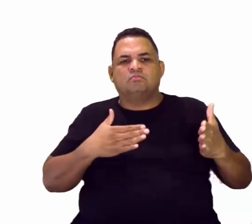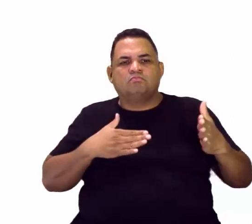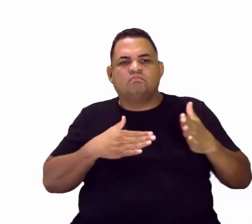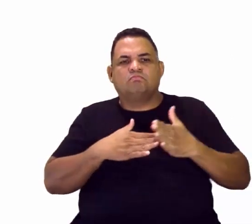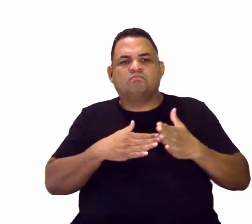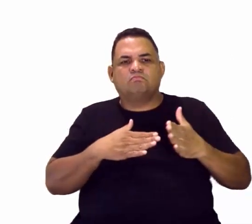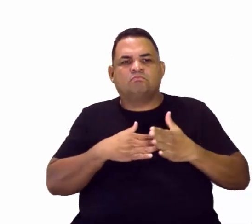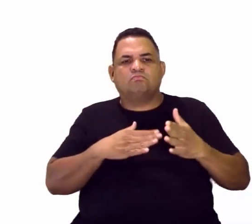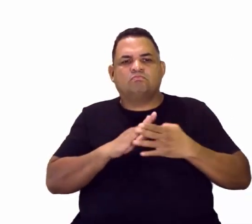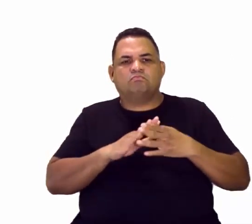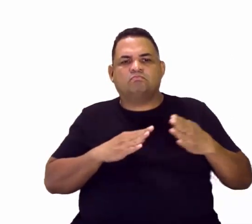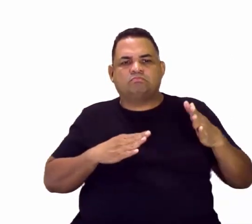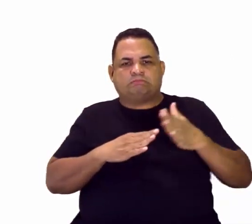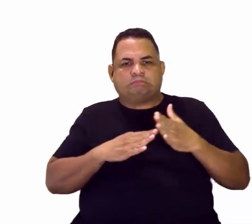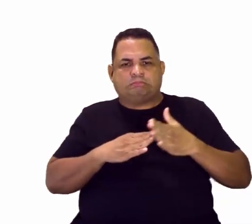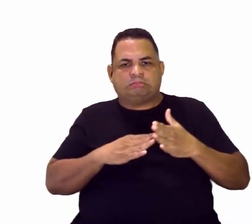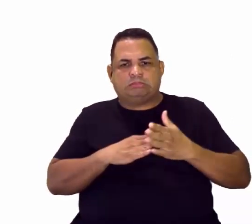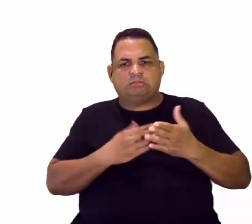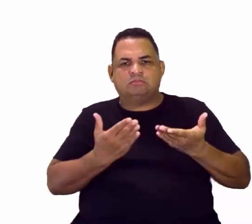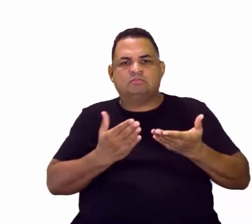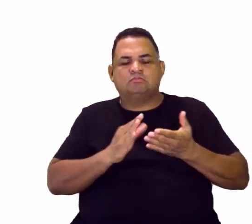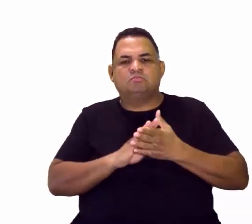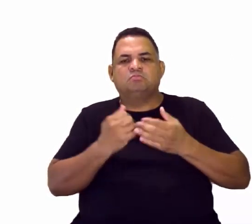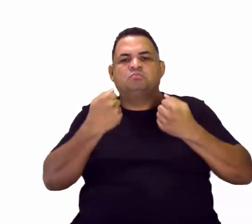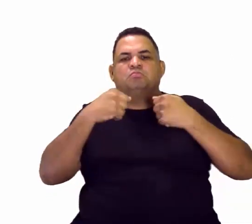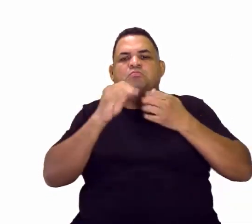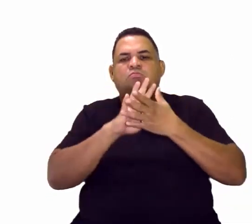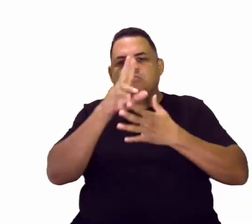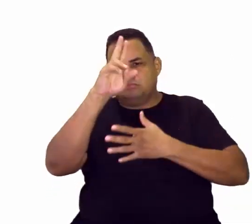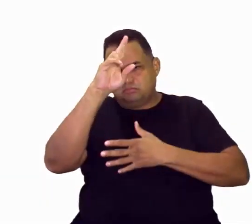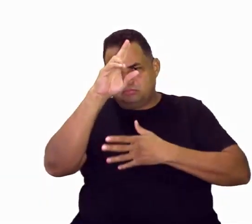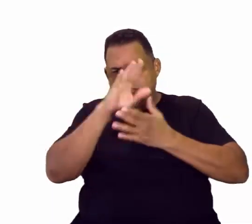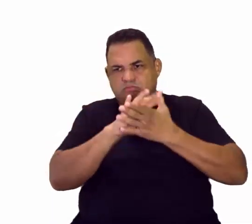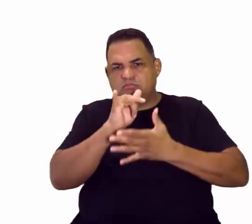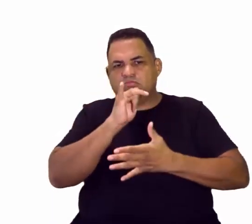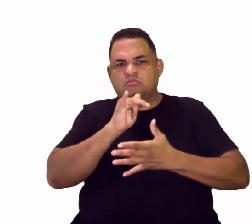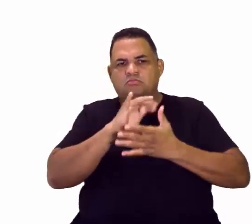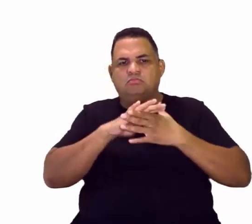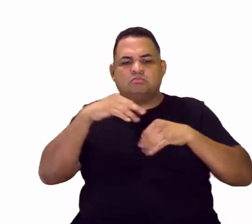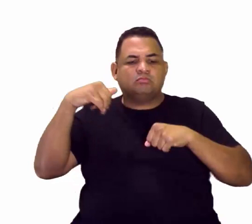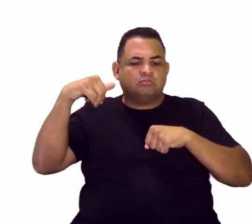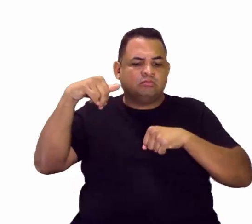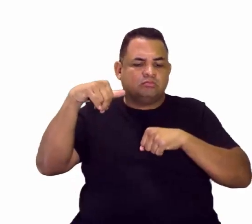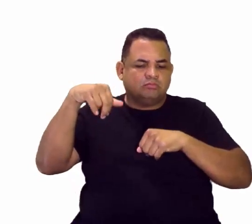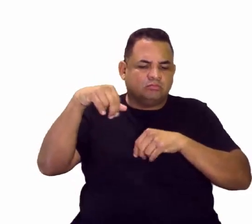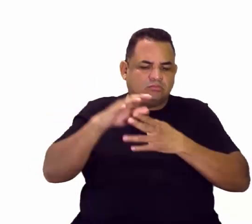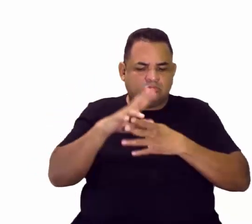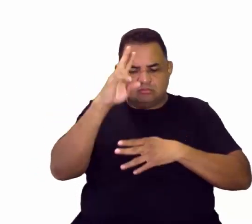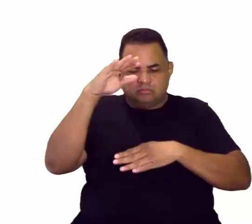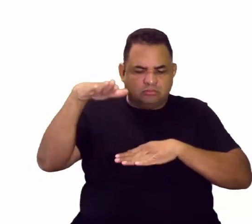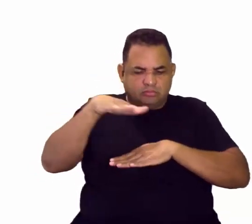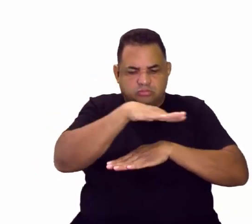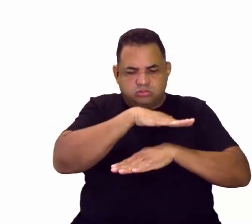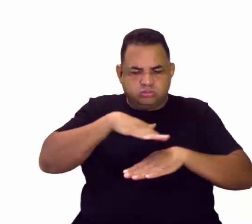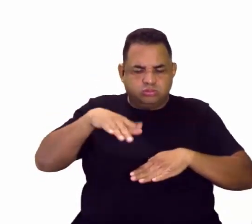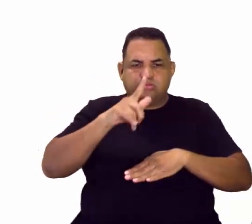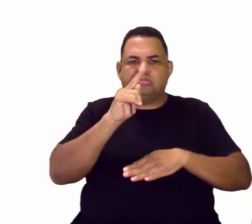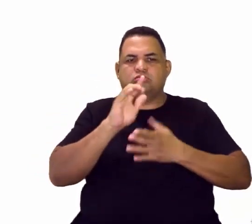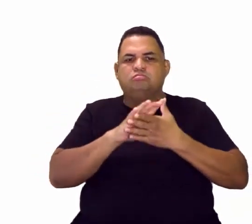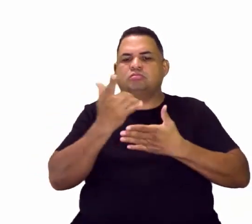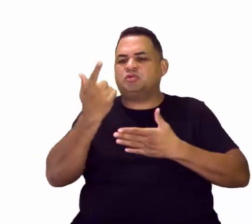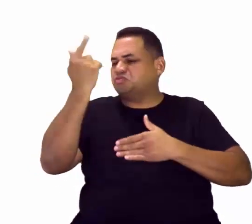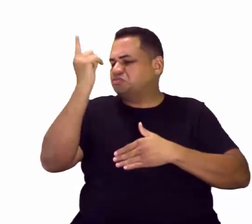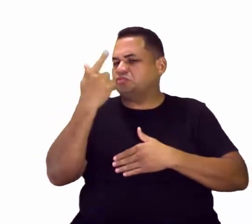elas oferecem uma resistência que permite que os insetos, por exemplo, andem por cima da água e não